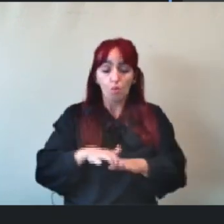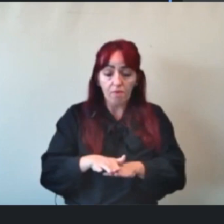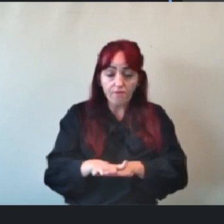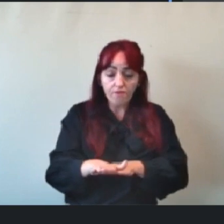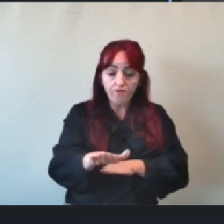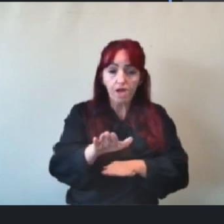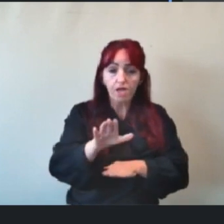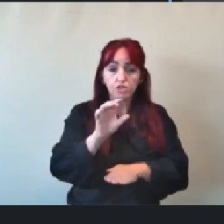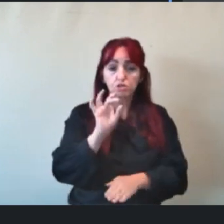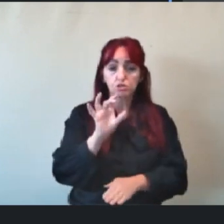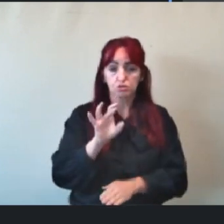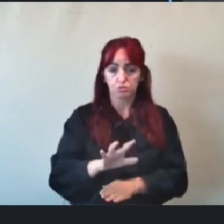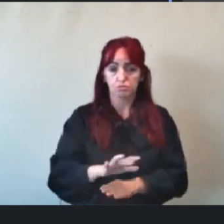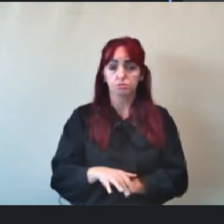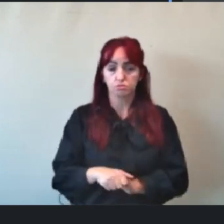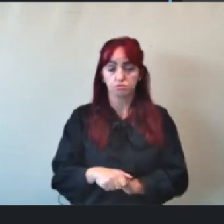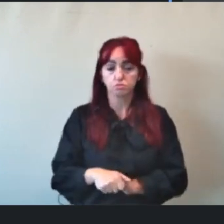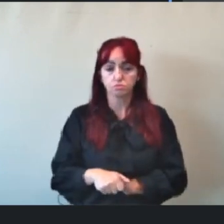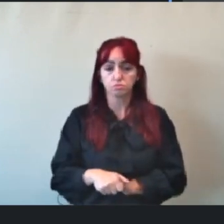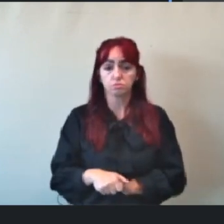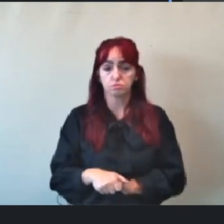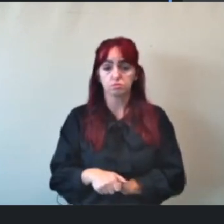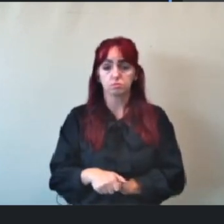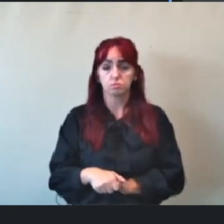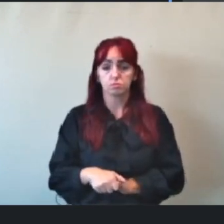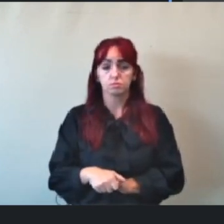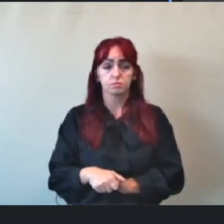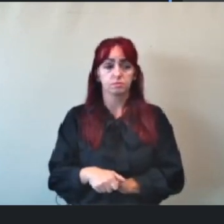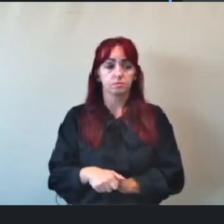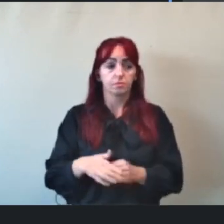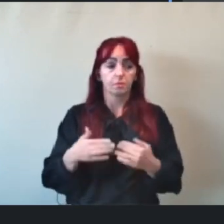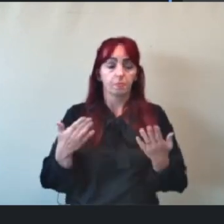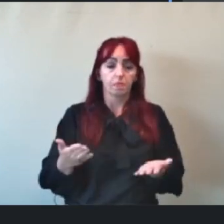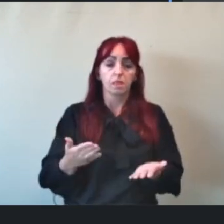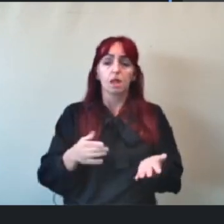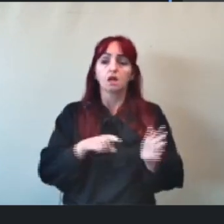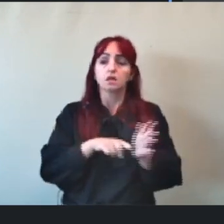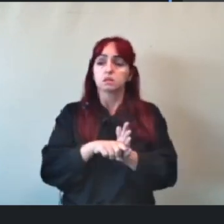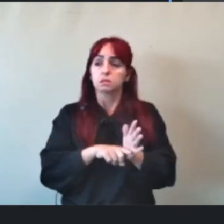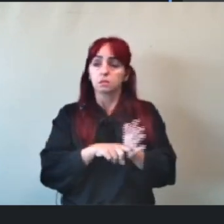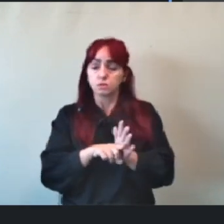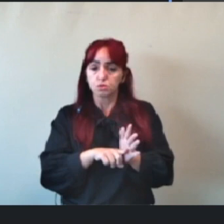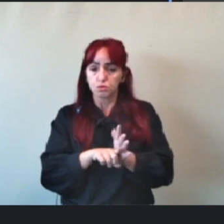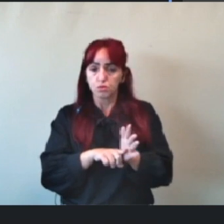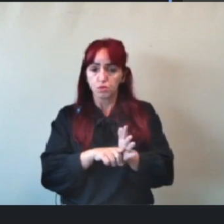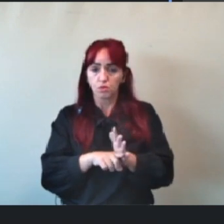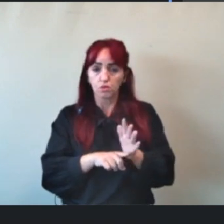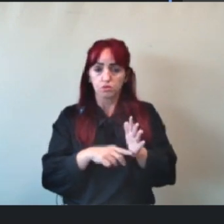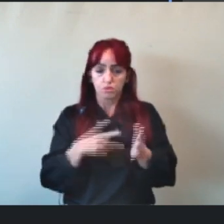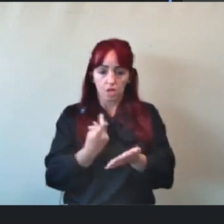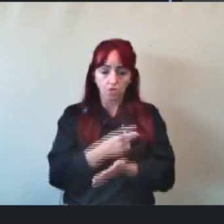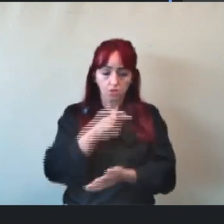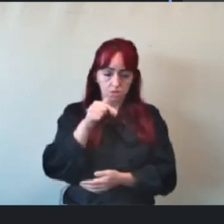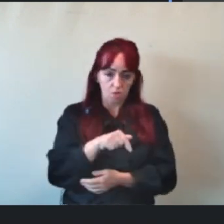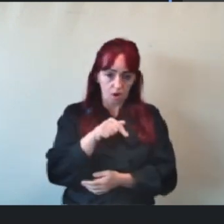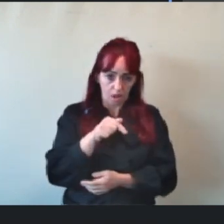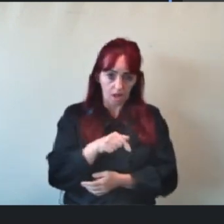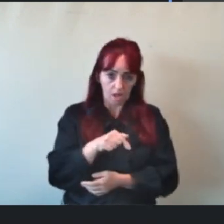uma faixa de rolamento apenas, né? Nesses estudos lá que foram realizados